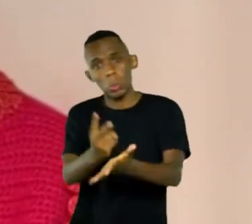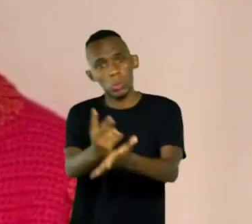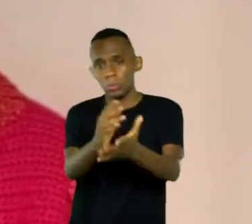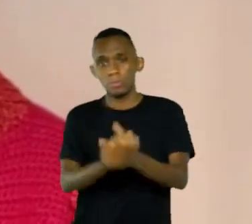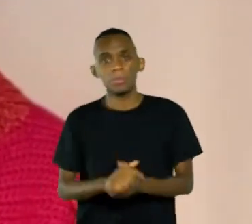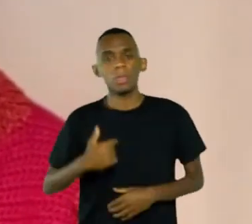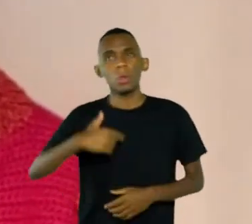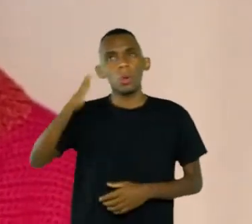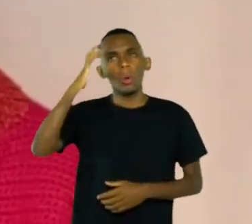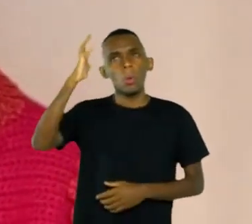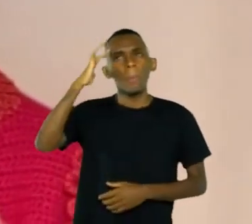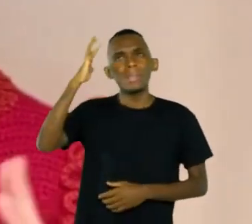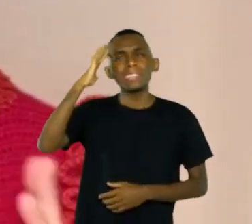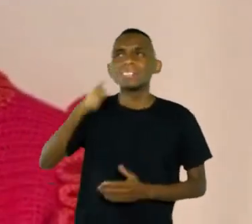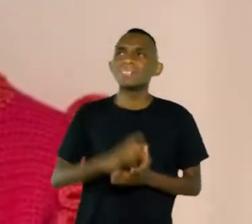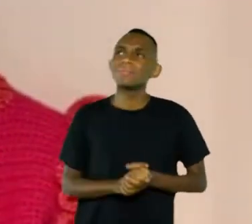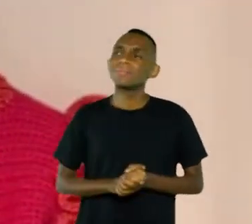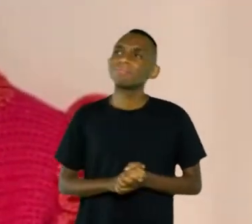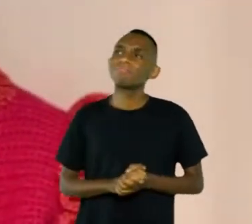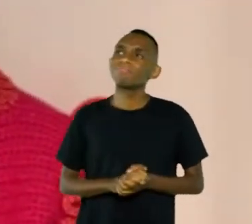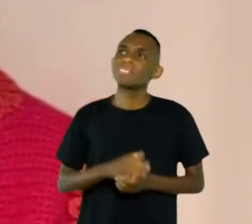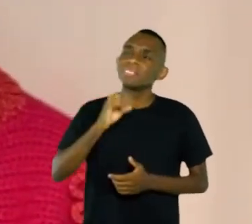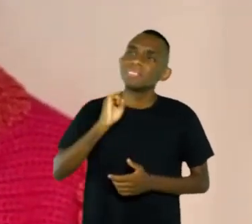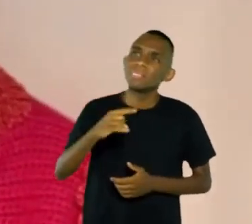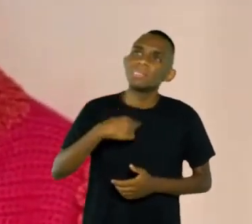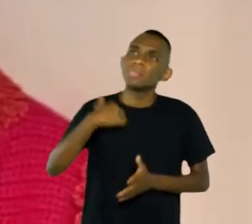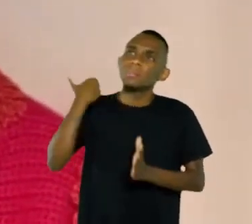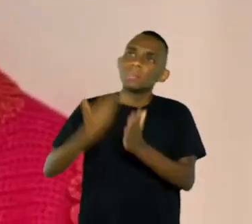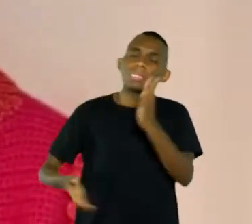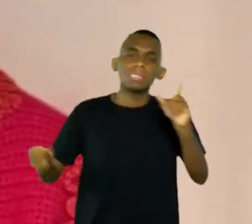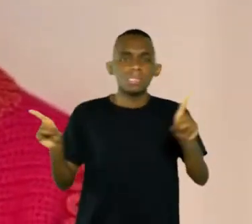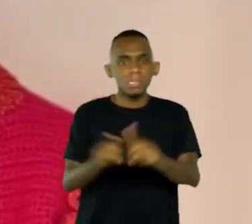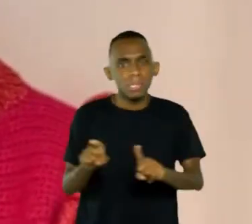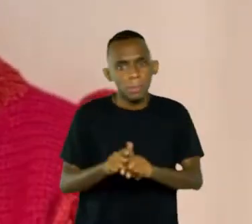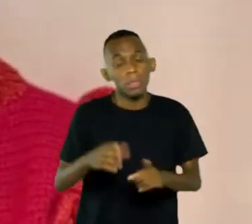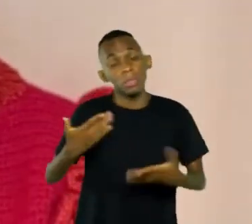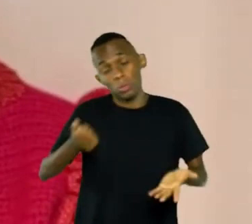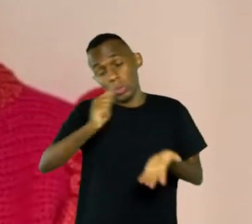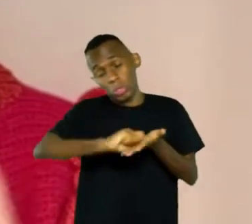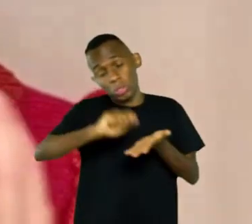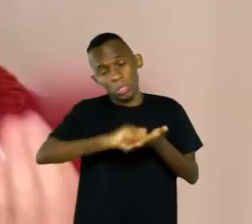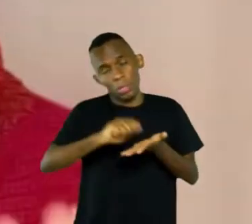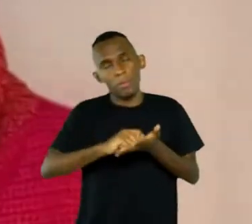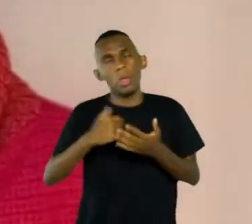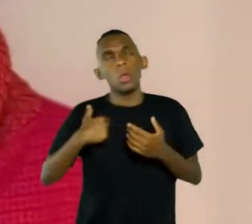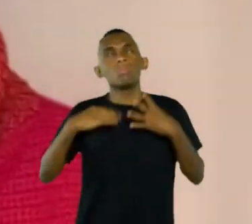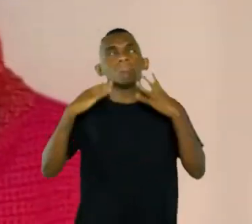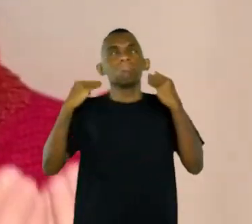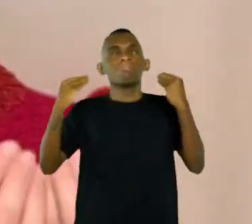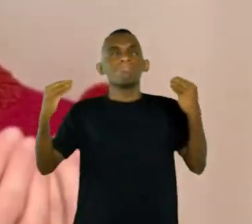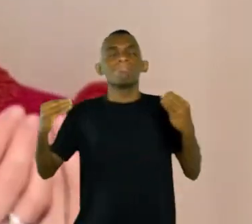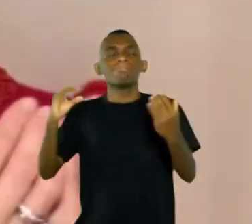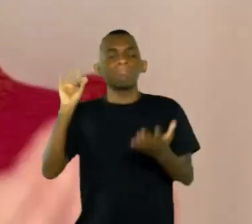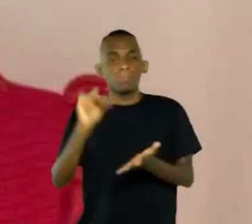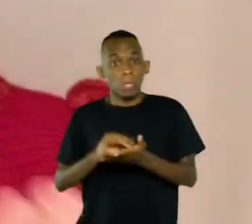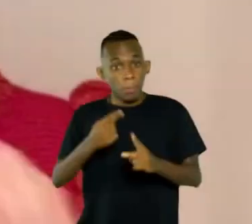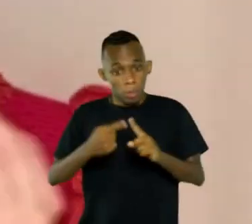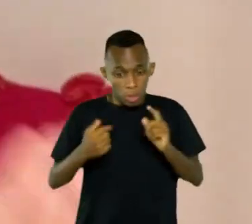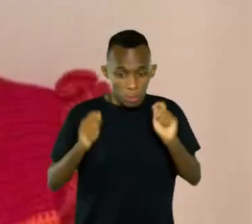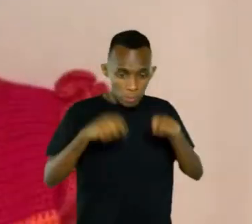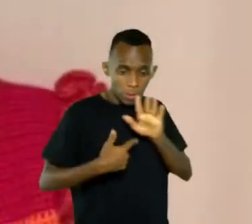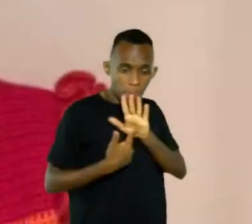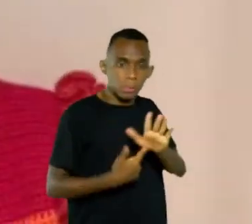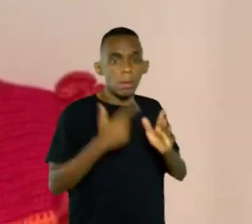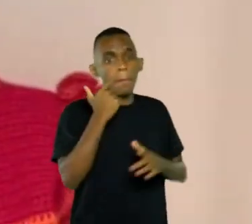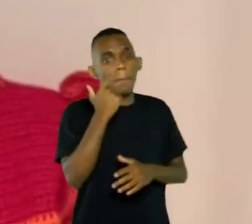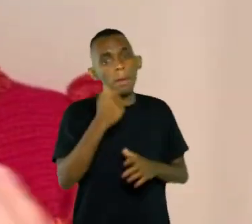vou me perder disso, né? Então escrever me deu uma tranquilidade muito grande, porque eu pude apresentar o pai do Francisco para o Francisco